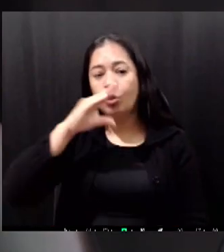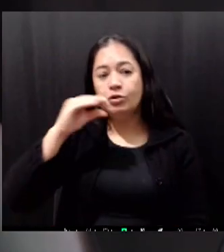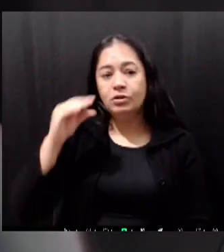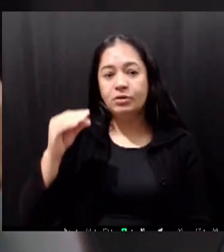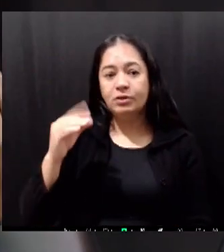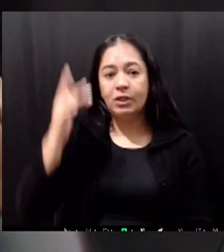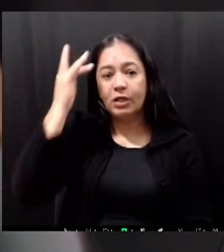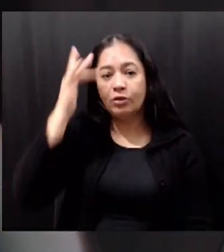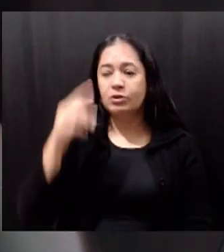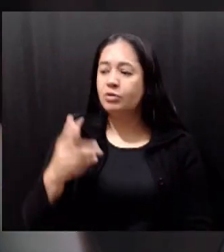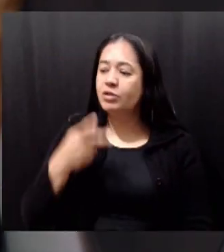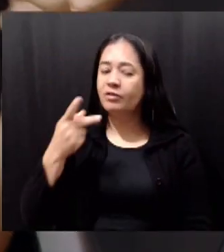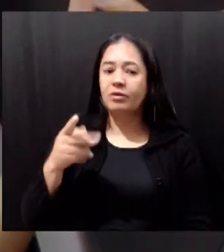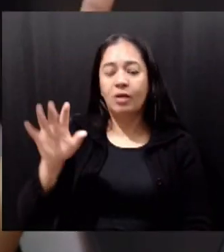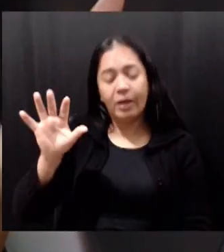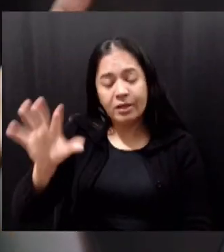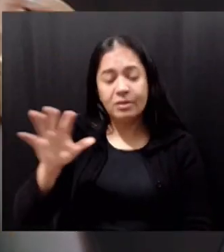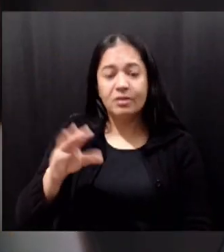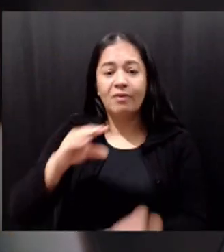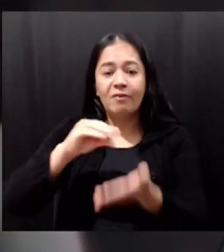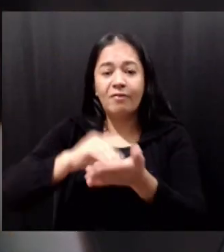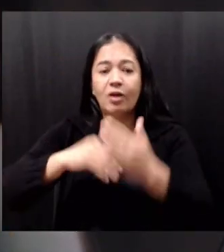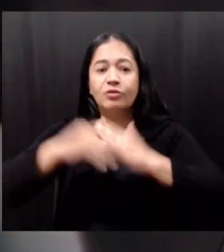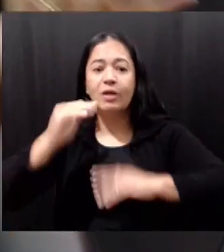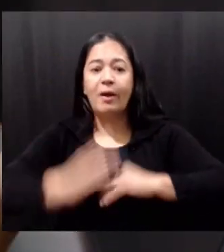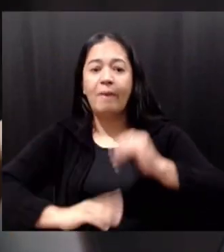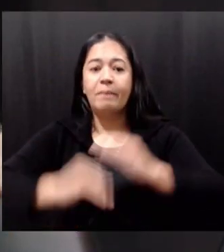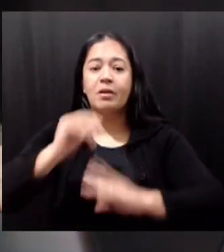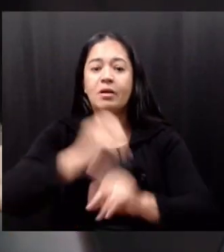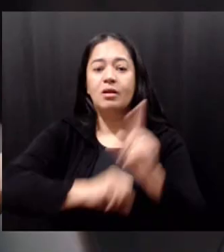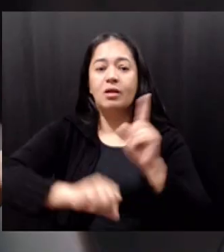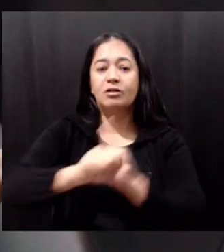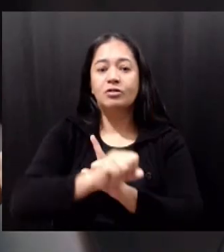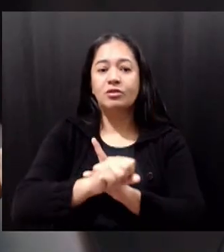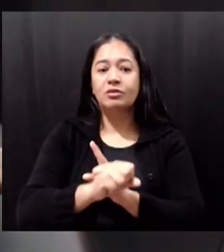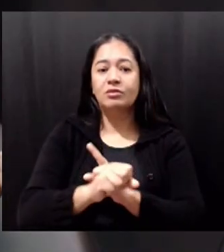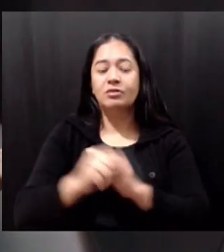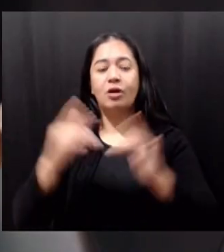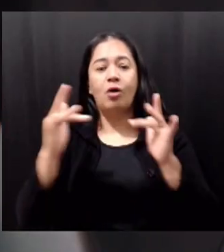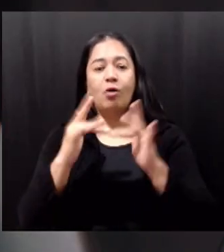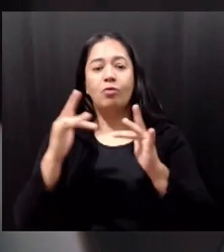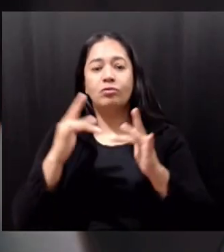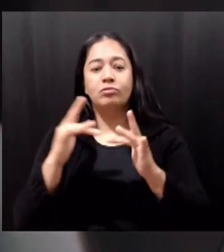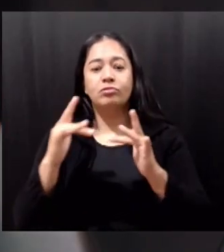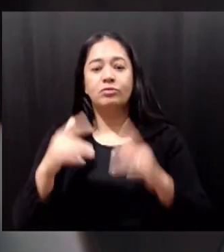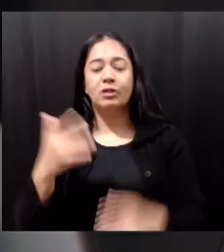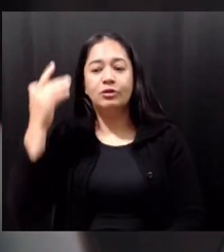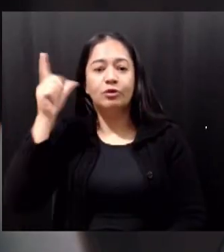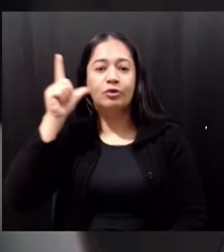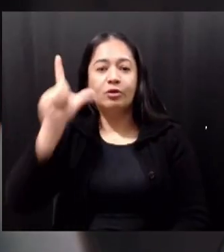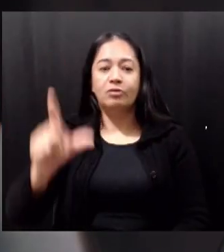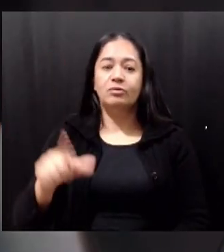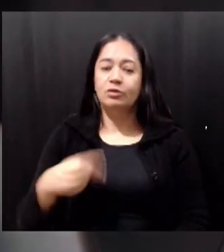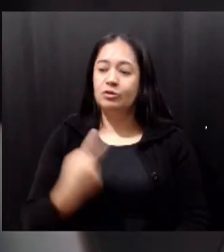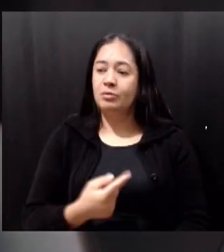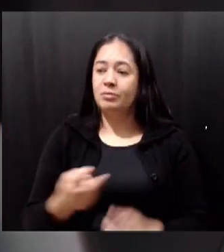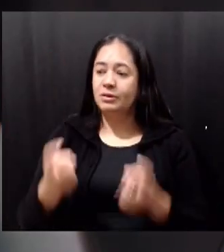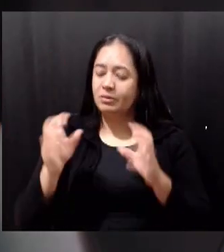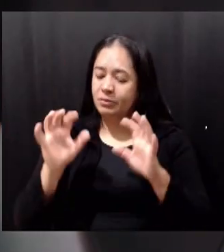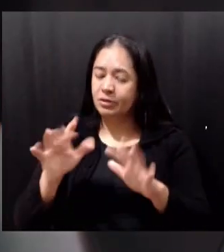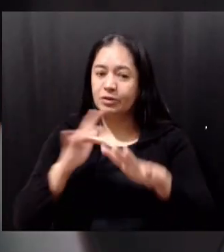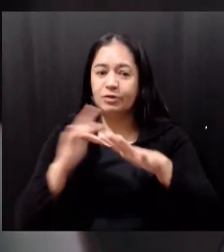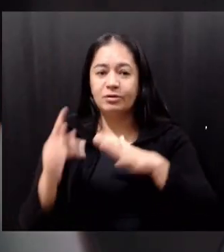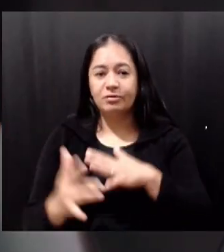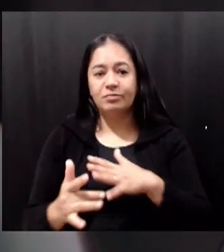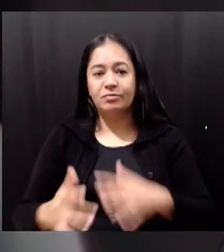isso, falta habilidade social, falta traquejo no contato. E a gente vê isso nas redes sociais, né? A gente vê Uhum. isso, por exemplo, numa conversa de WhatsApp.